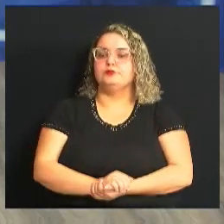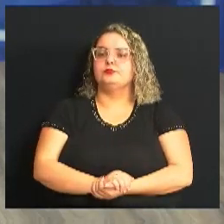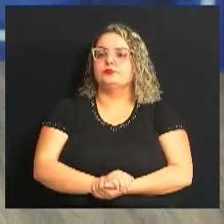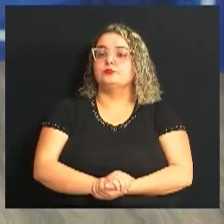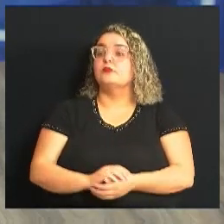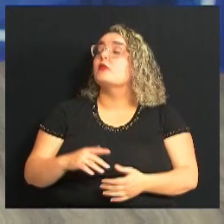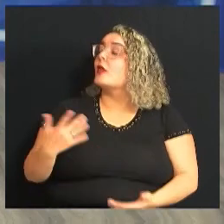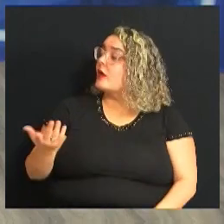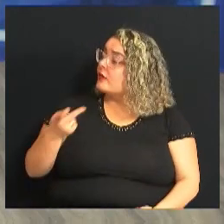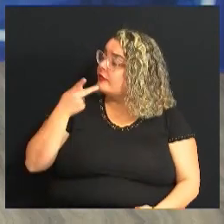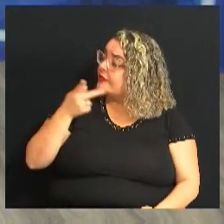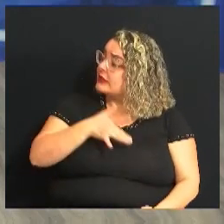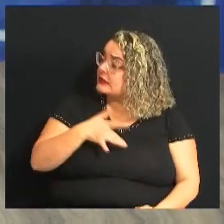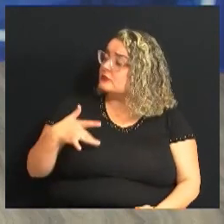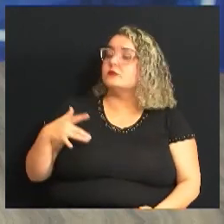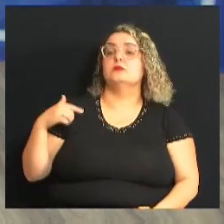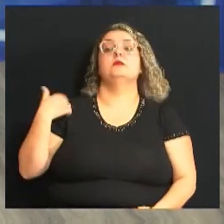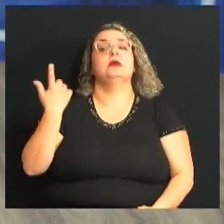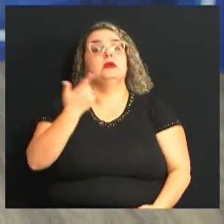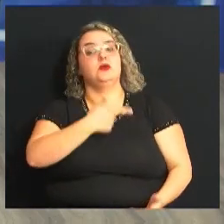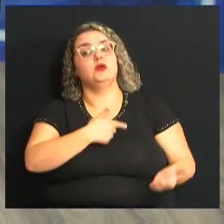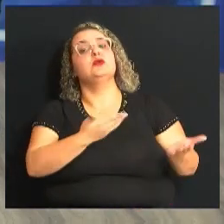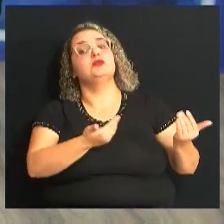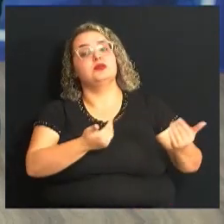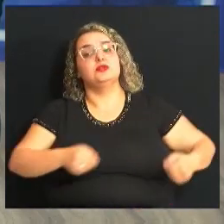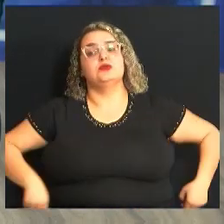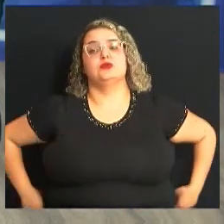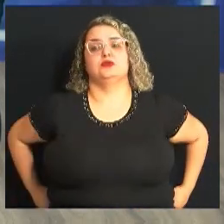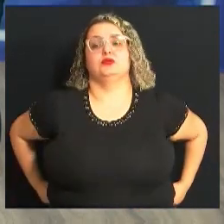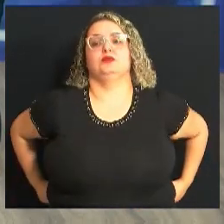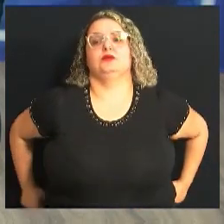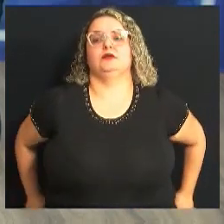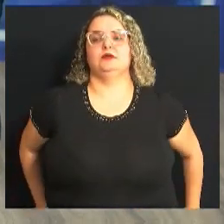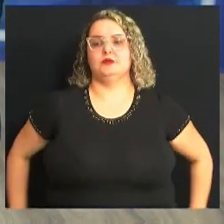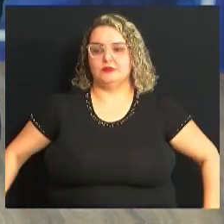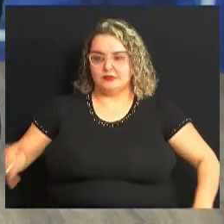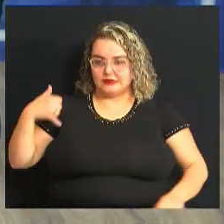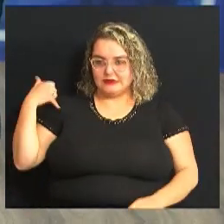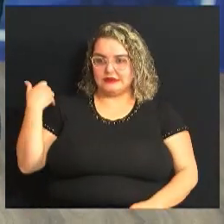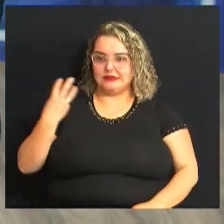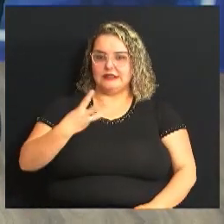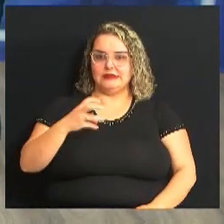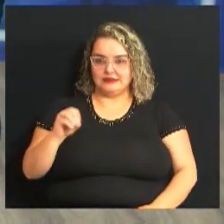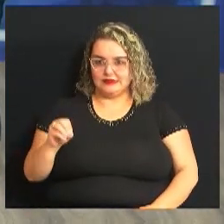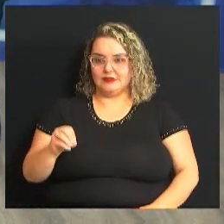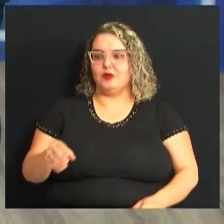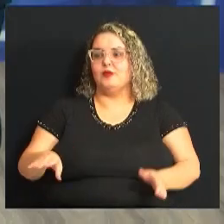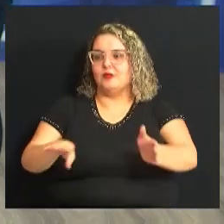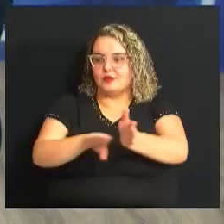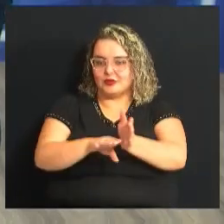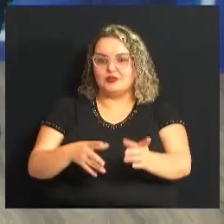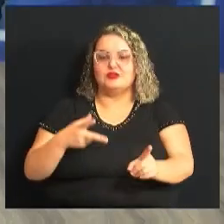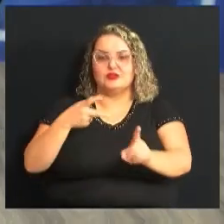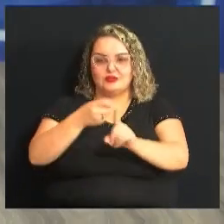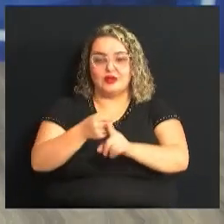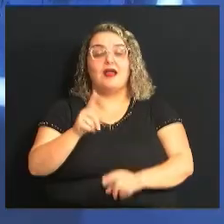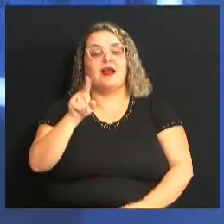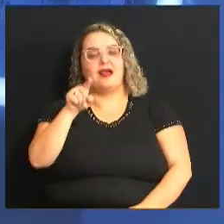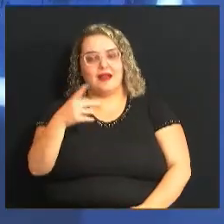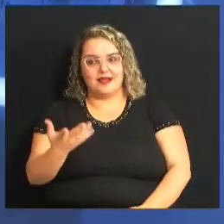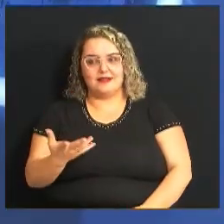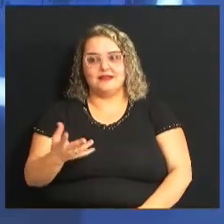boa notícia para nós, jovens que estamos na casa aí dos 30 anos, porque a vacinação chegou. É isso mesmo. Então, a partir